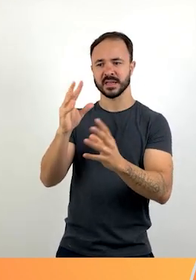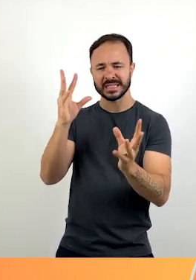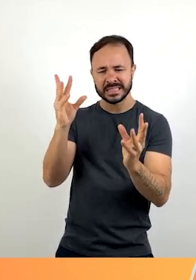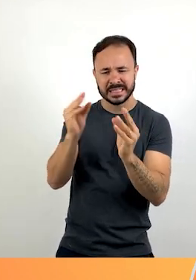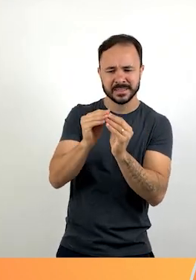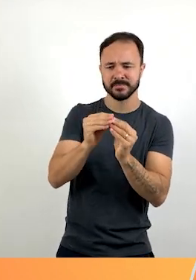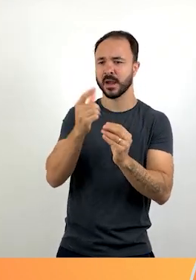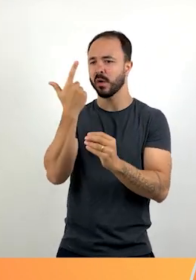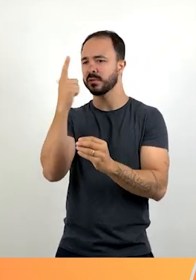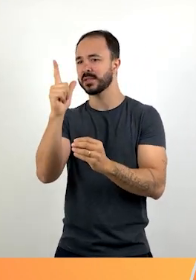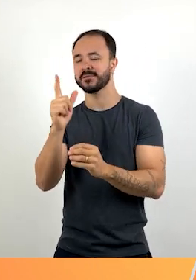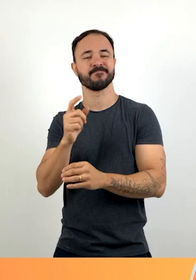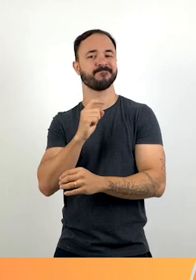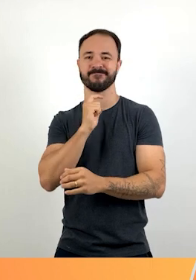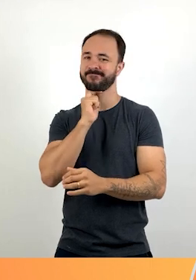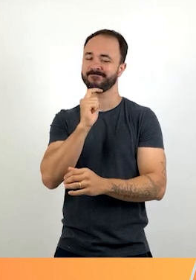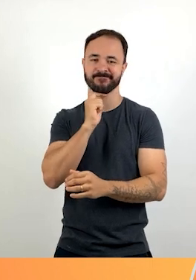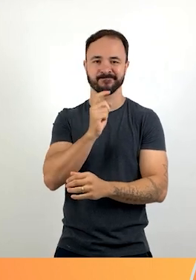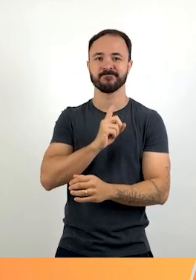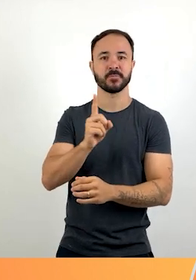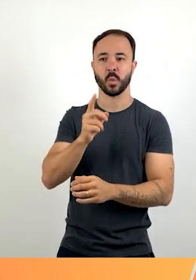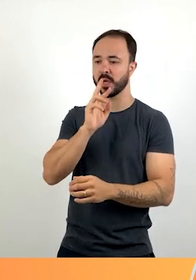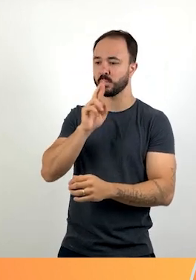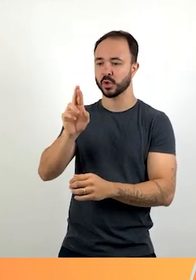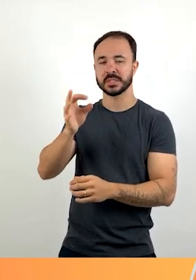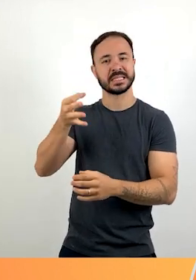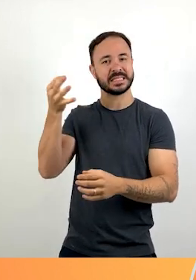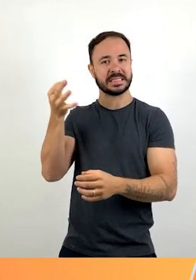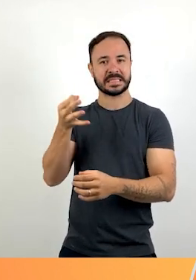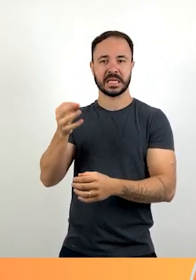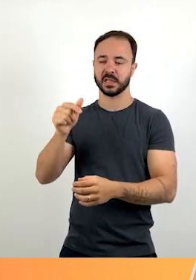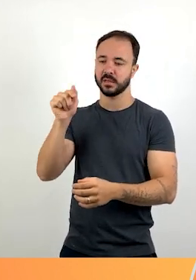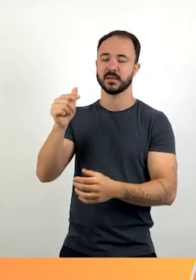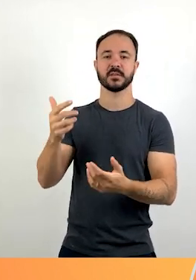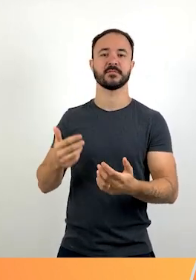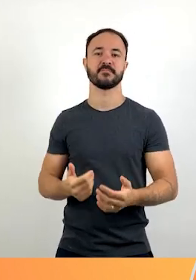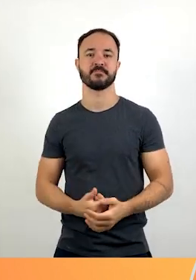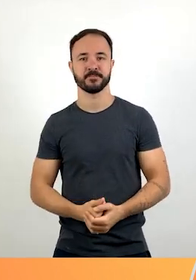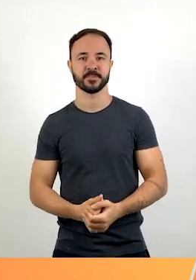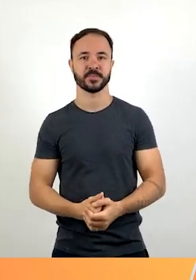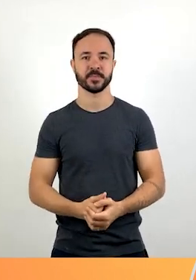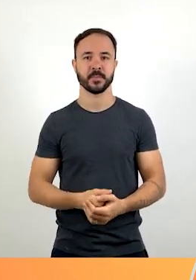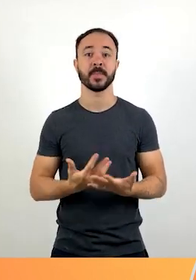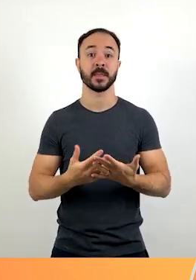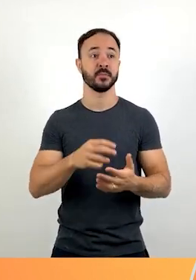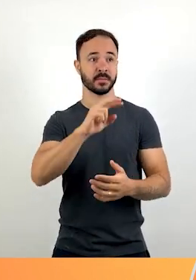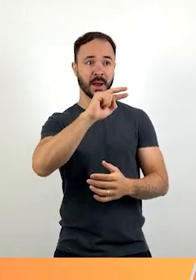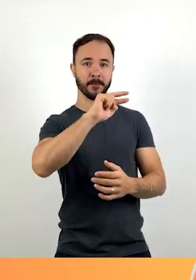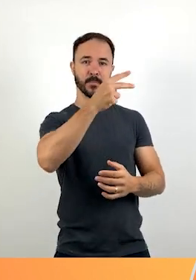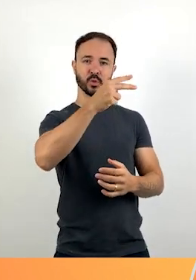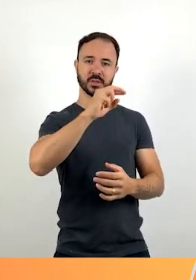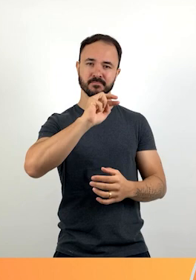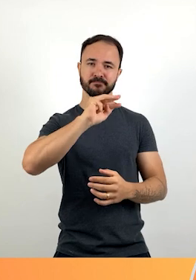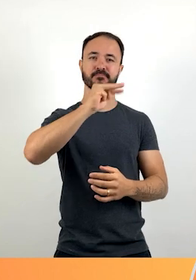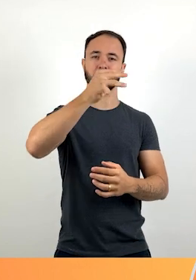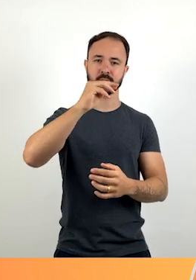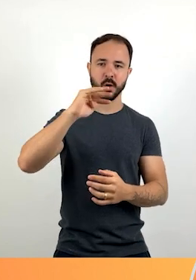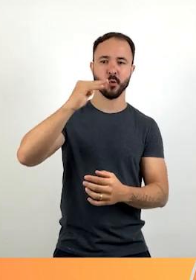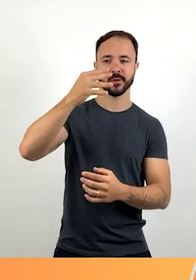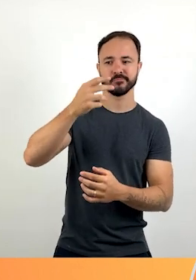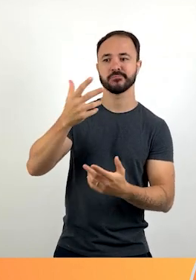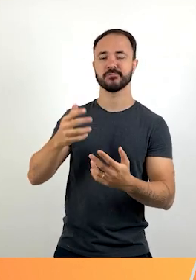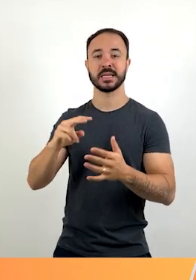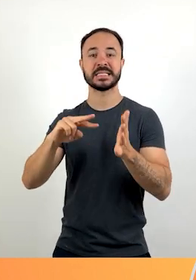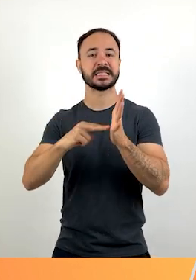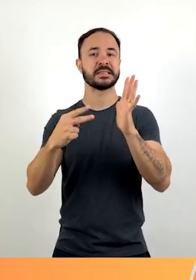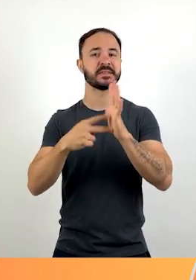simplificar, e aí fica assim mesmo, 8 sobre 27. Então, a potenciação, ela nada mais é que uma